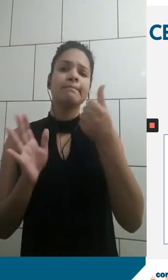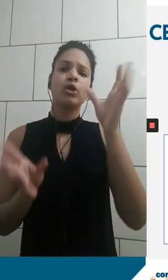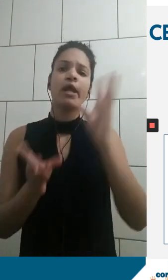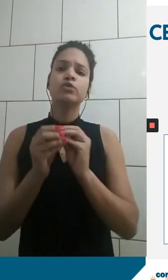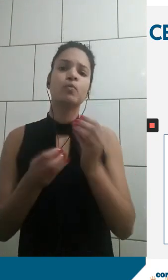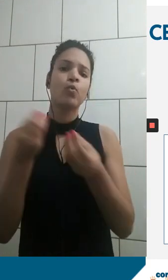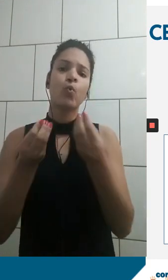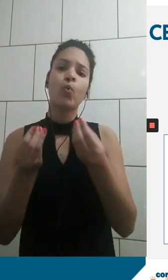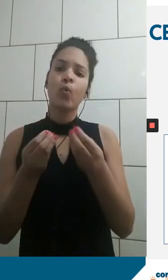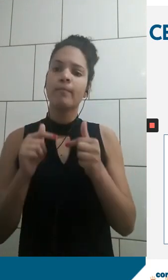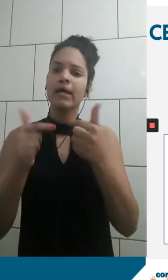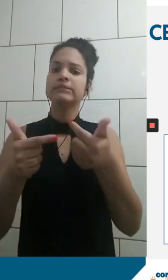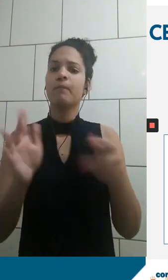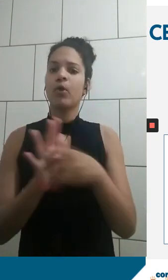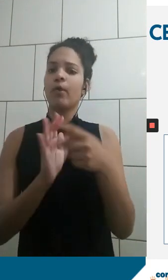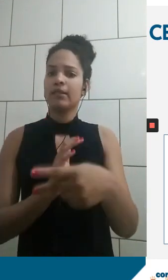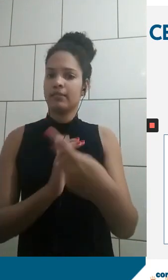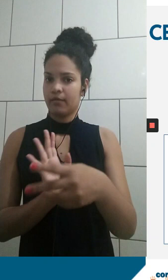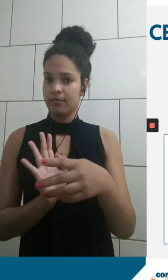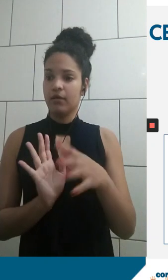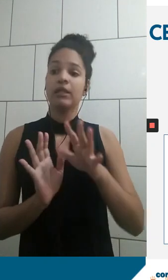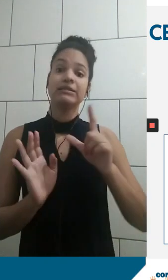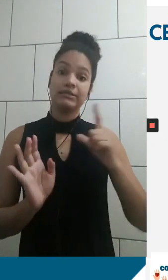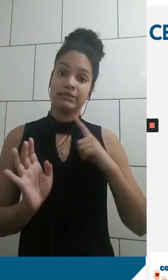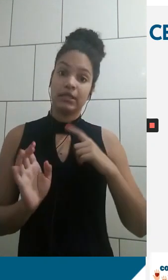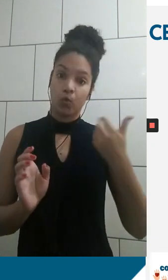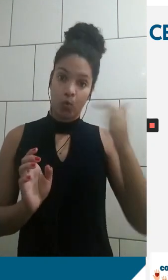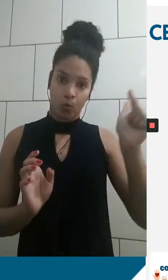próximo slide que eu vou passar agora. Vamos lá.